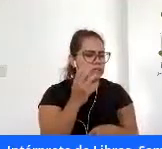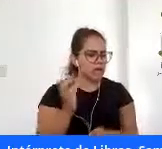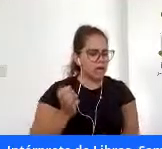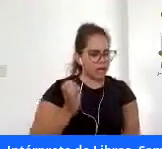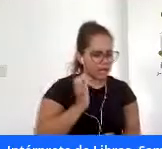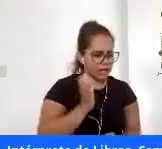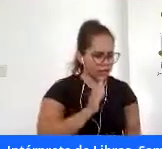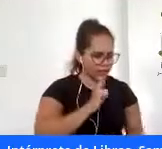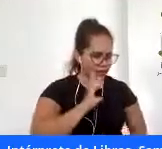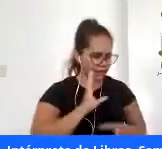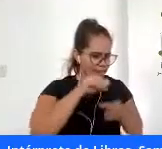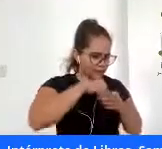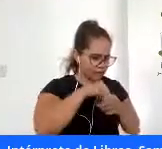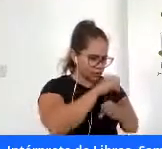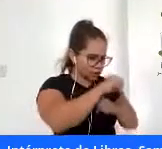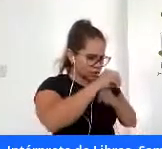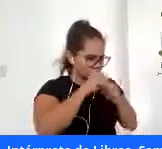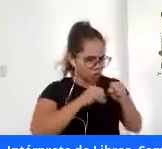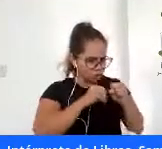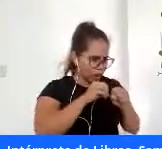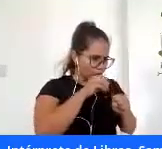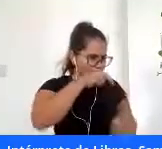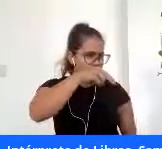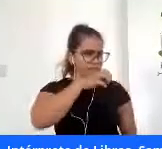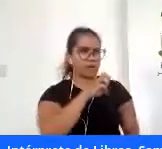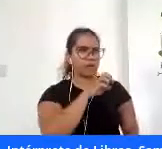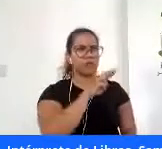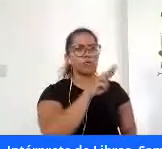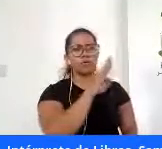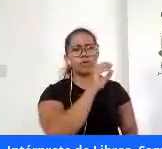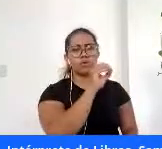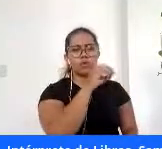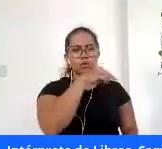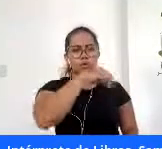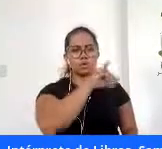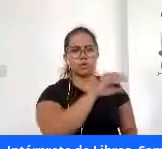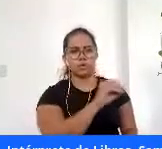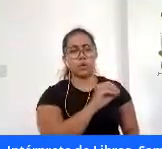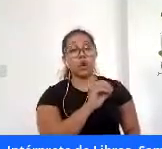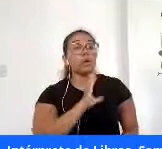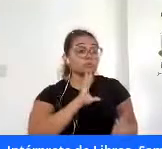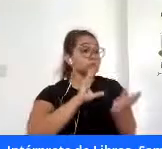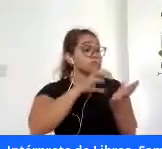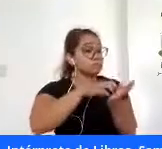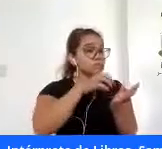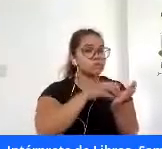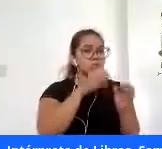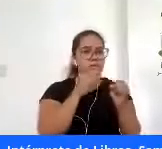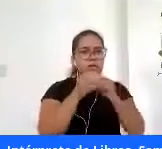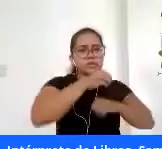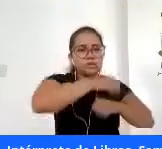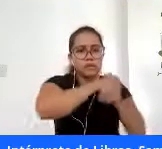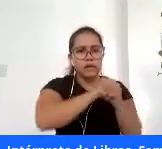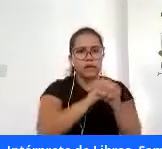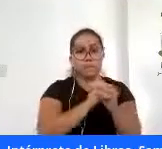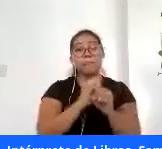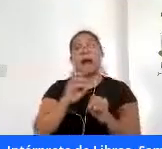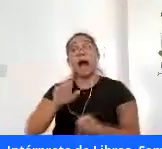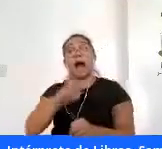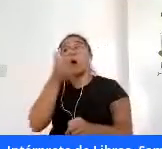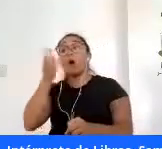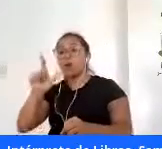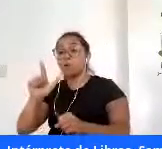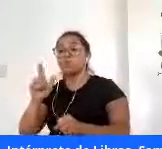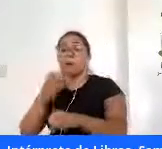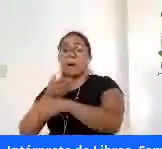no corpo celular dos neurônios. Então, tem essa parte aqui onde tem o núcleo da célula do neurônio e tudo mais. Já as partes mais brancas são ricas